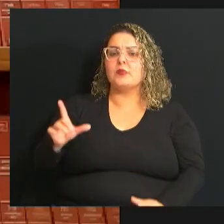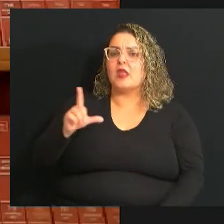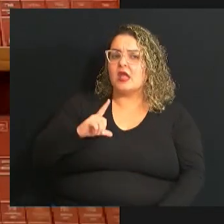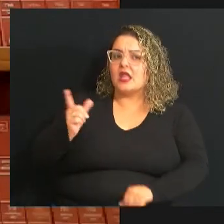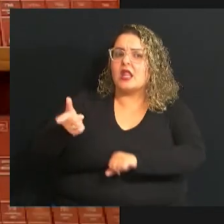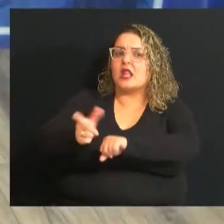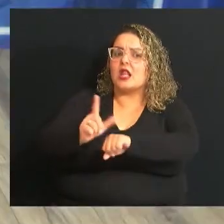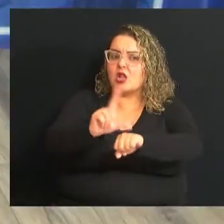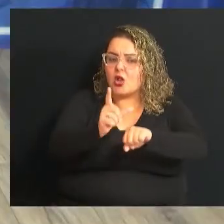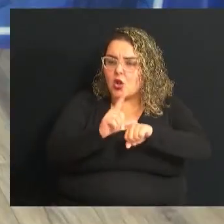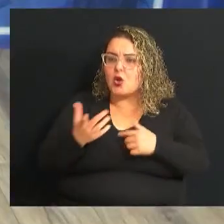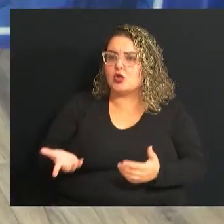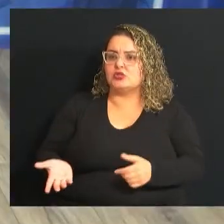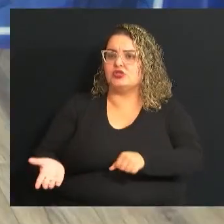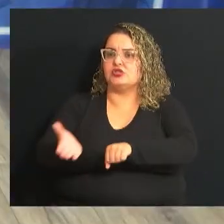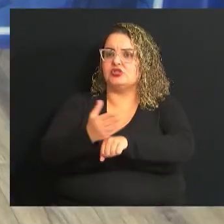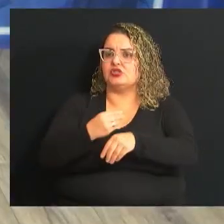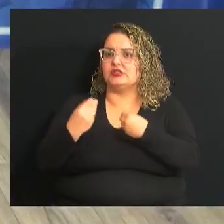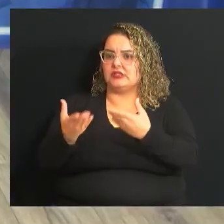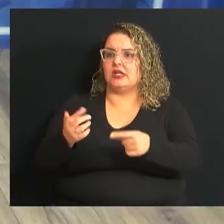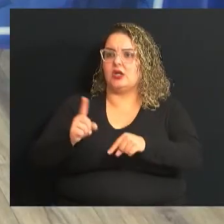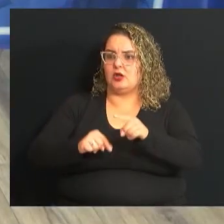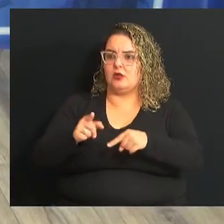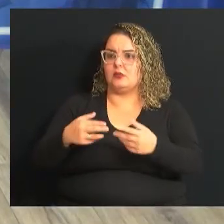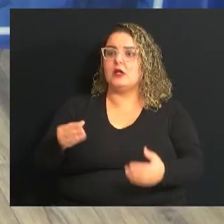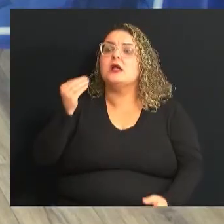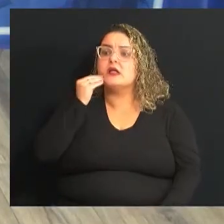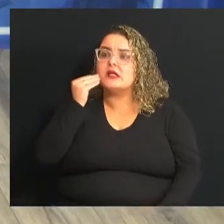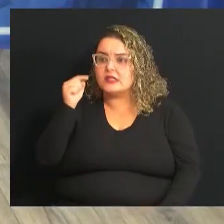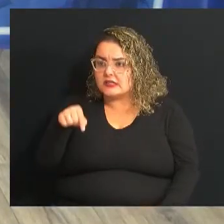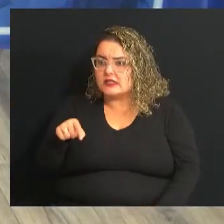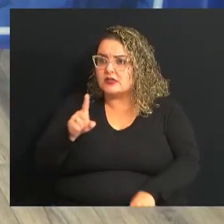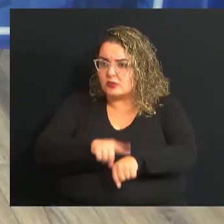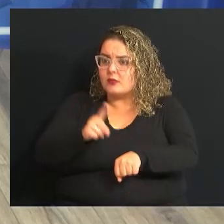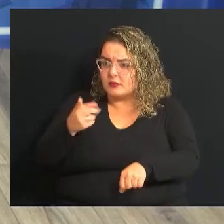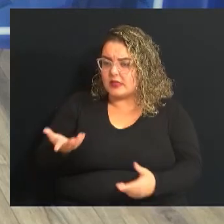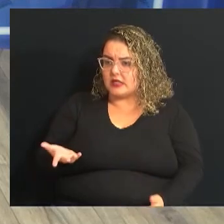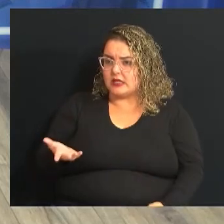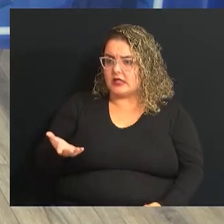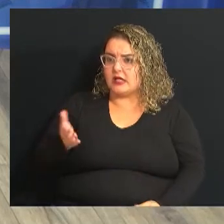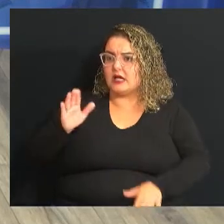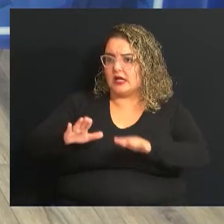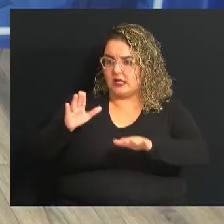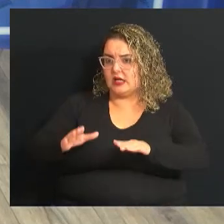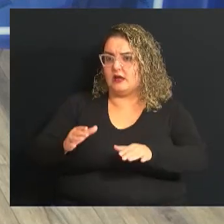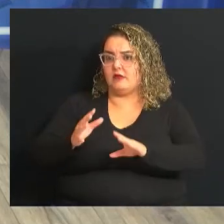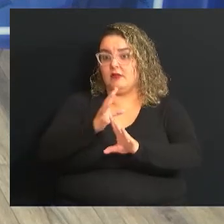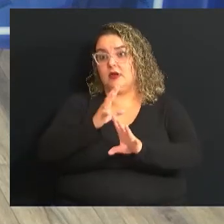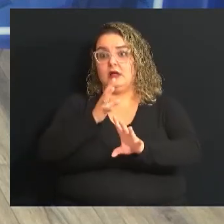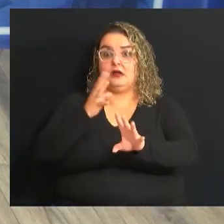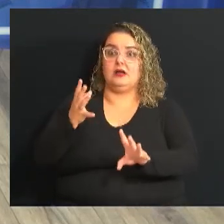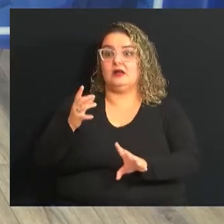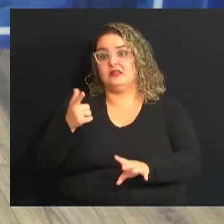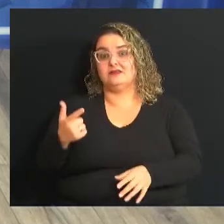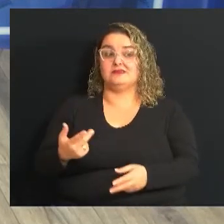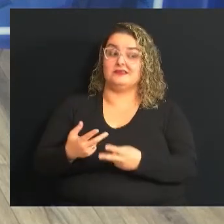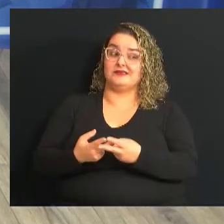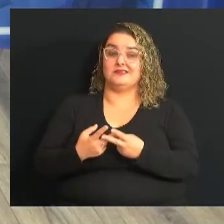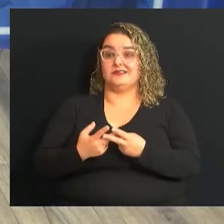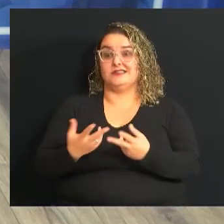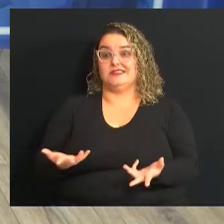indenizatória contra esses fornecedores que estão tentando ludibriar, enrolar esse consumidor.